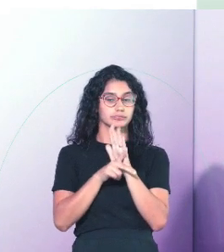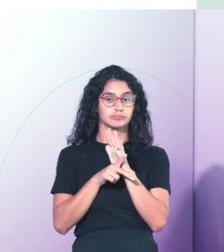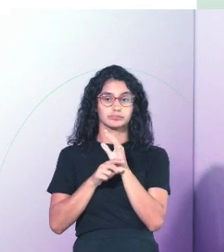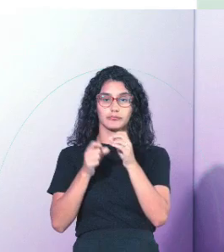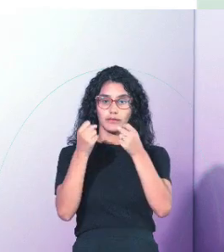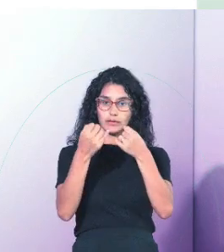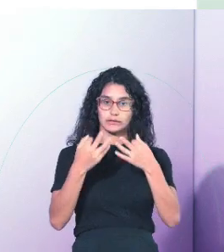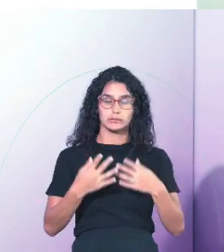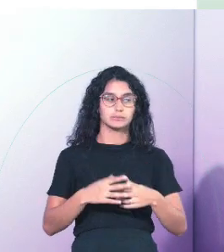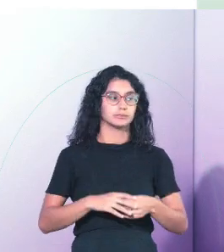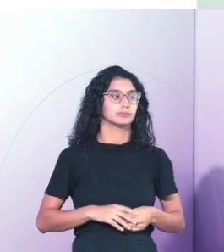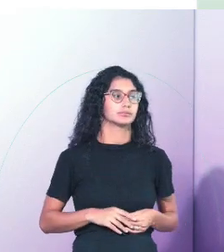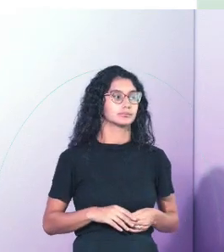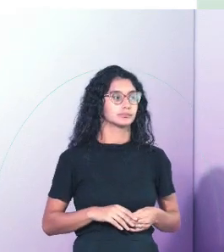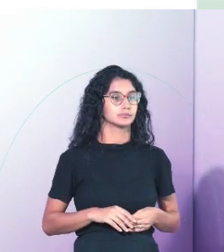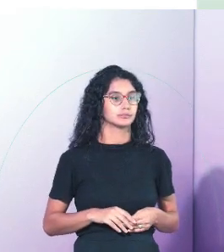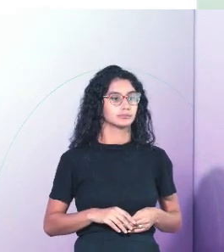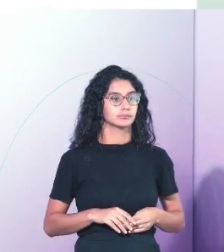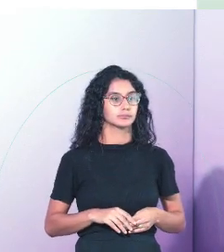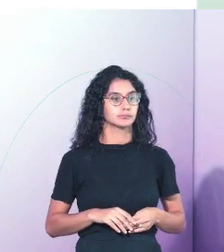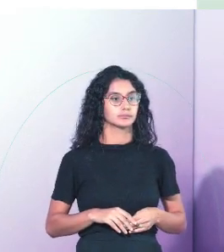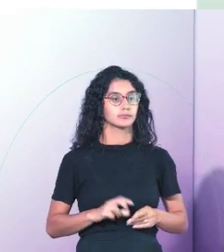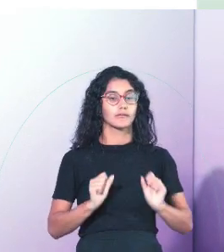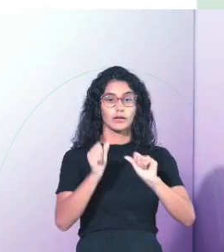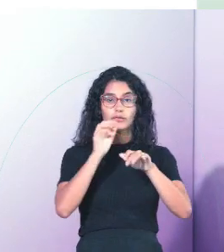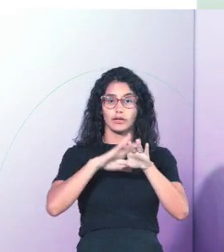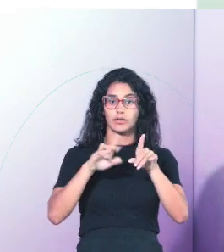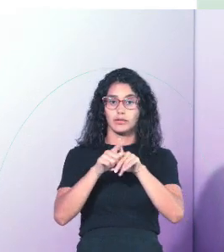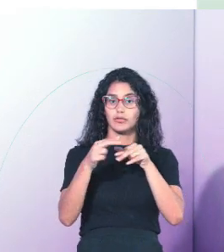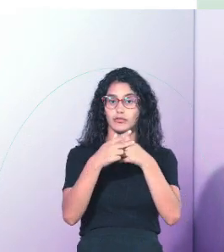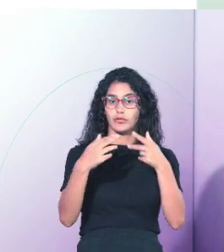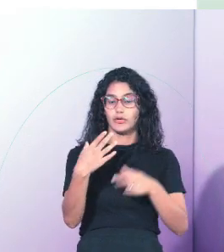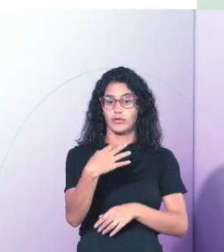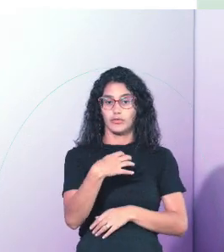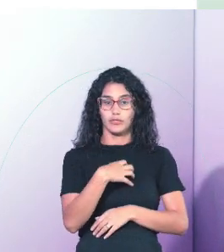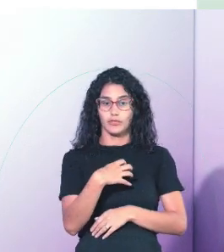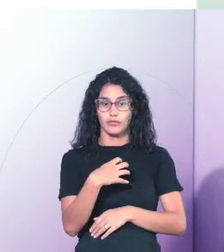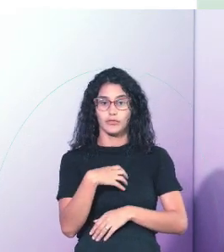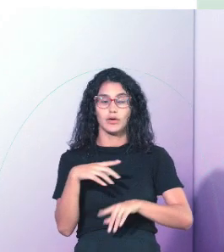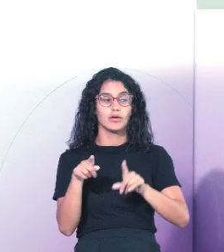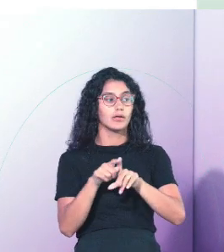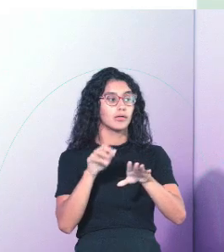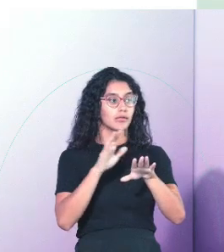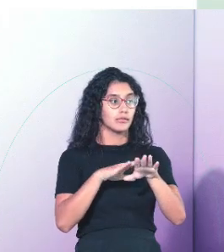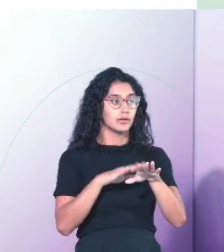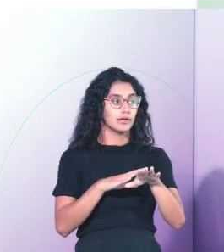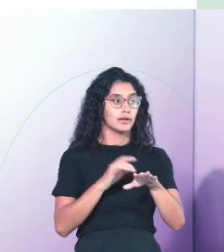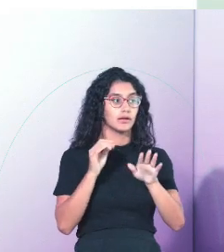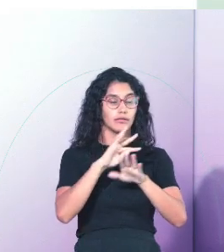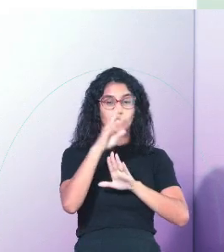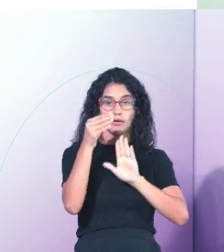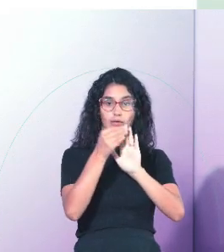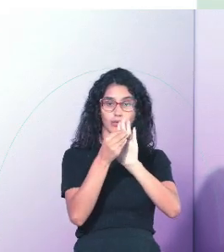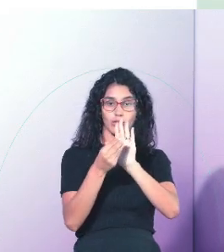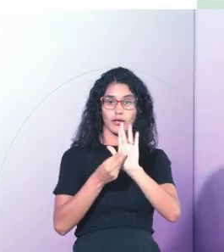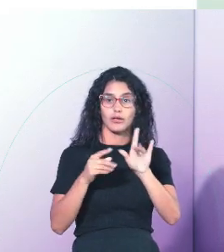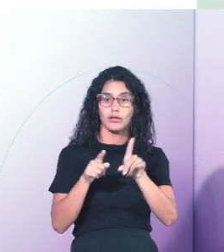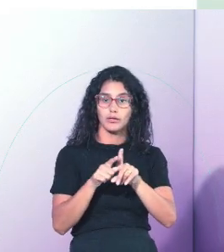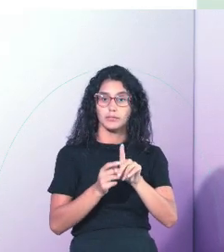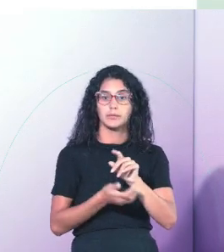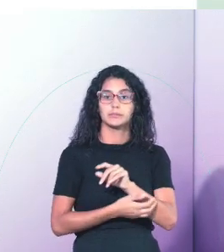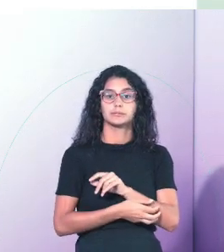prescrição. E eles podem ser aplicados de várias formas, também não é a intenção, ficar colocando aqui,